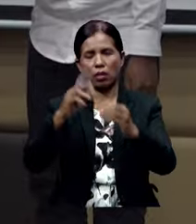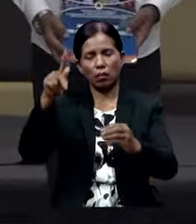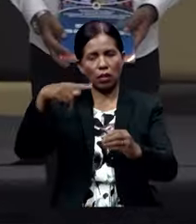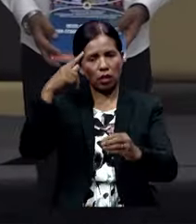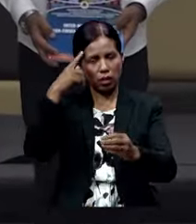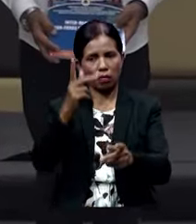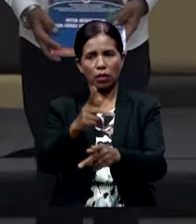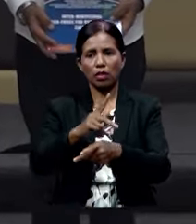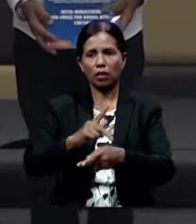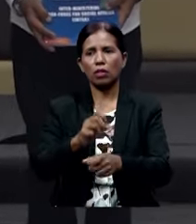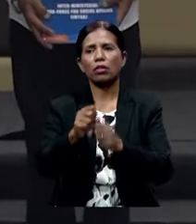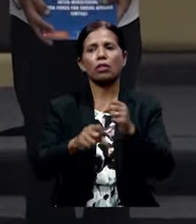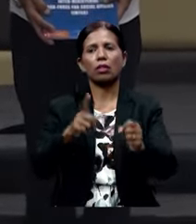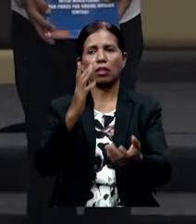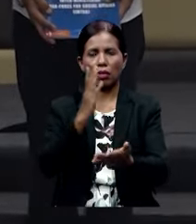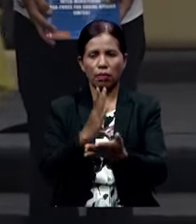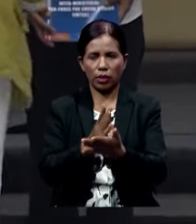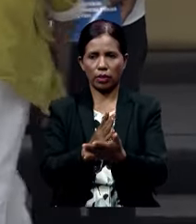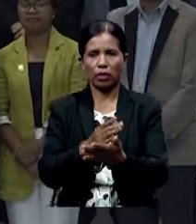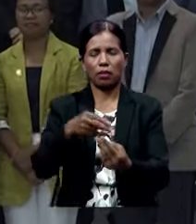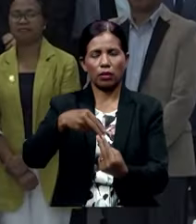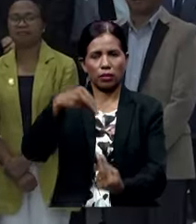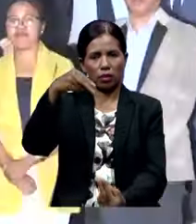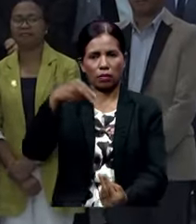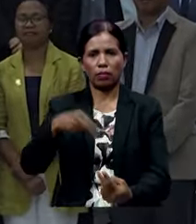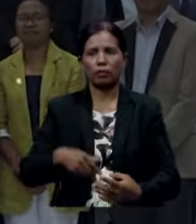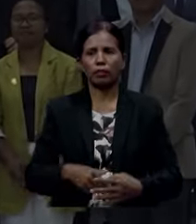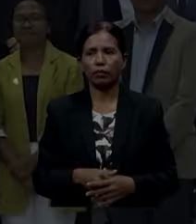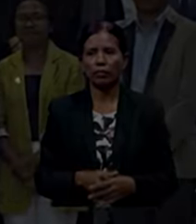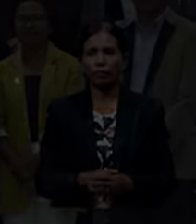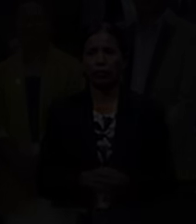proteção social ou de combate à manutenção. A direitos humanos, Romaldo Neves, Ziemen.